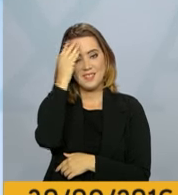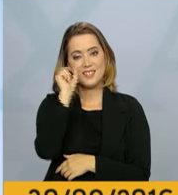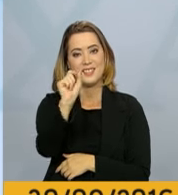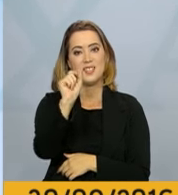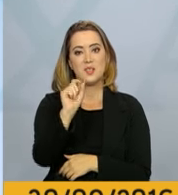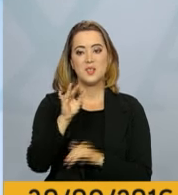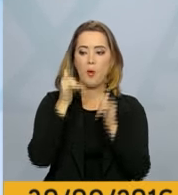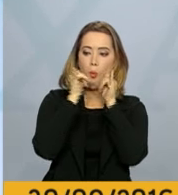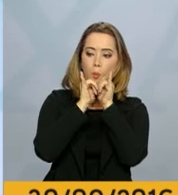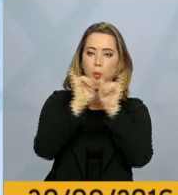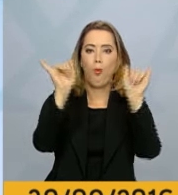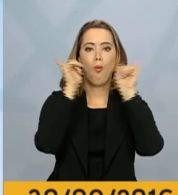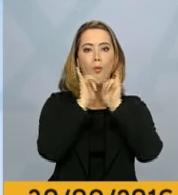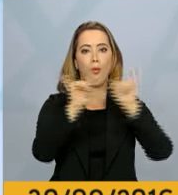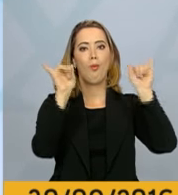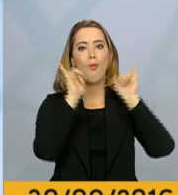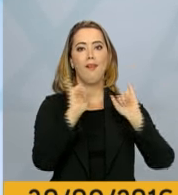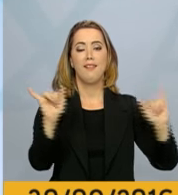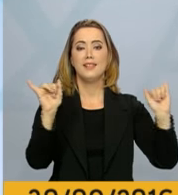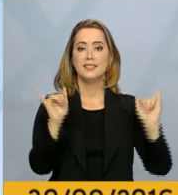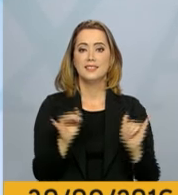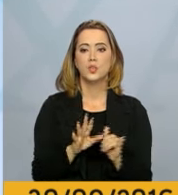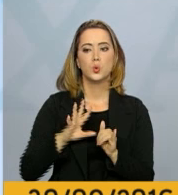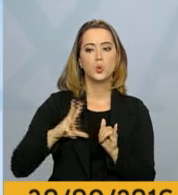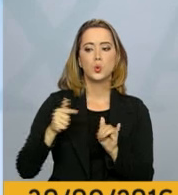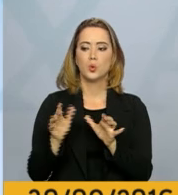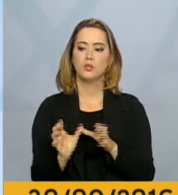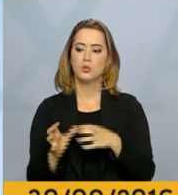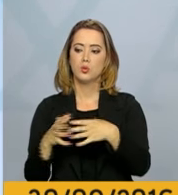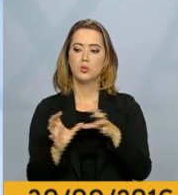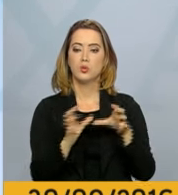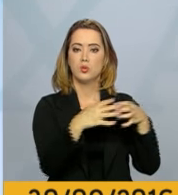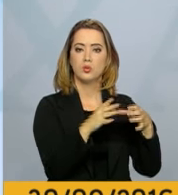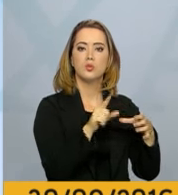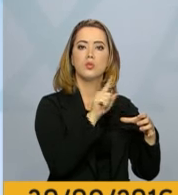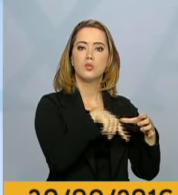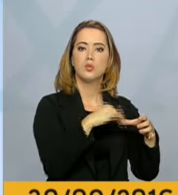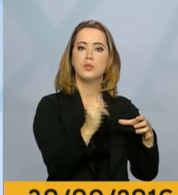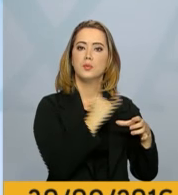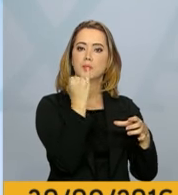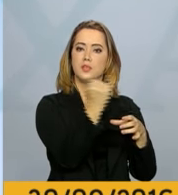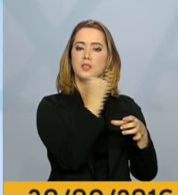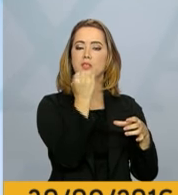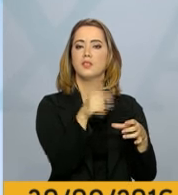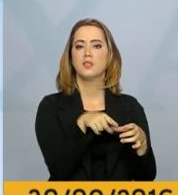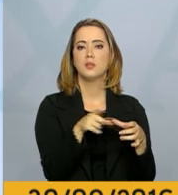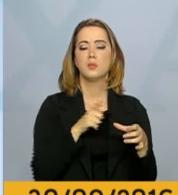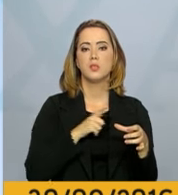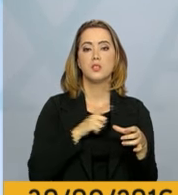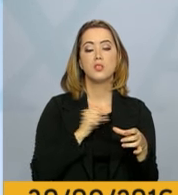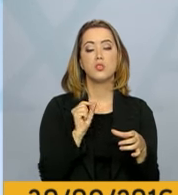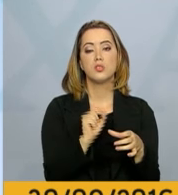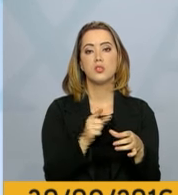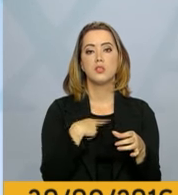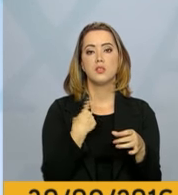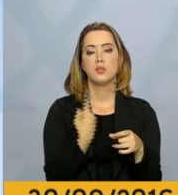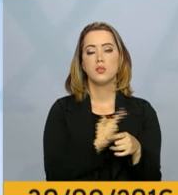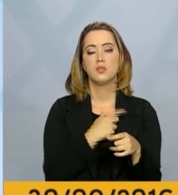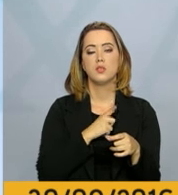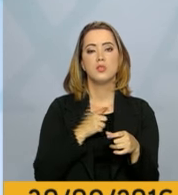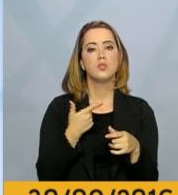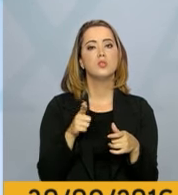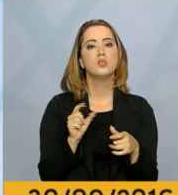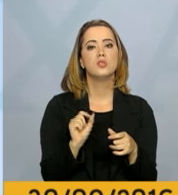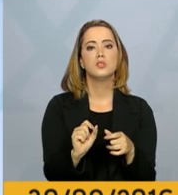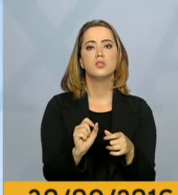se divulga, isso vai para todos os setores, né? É importante que haja isso, senão nós vamos ficar com